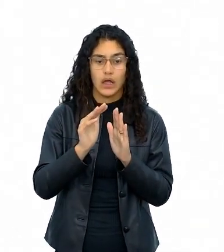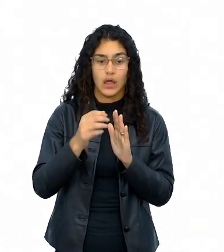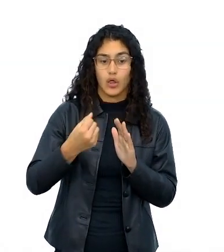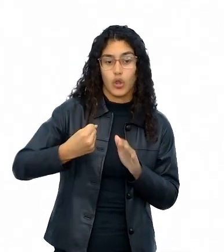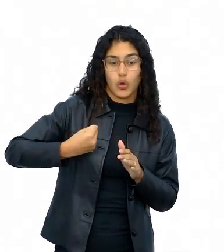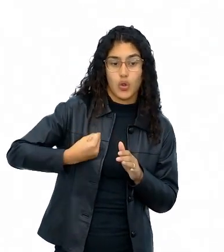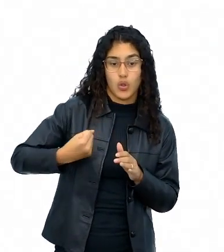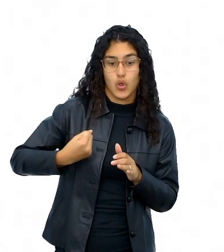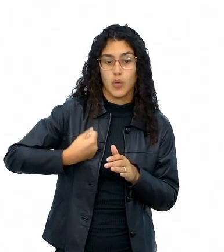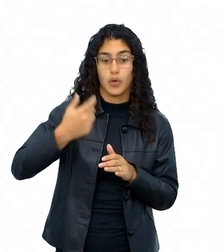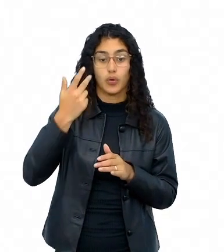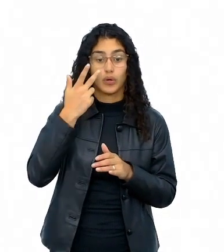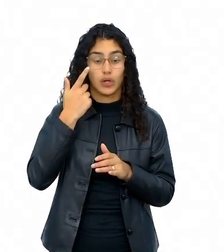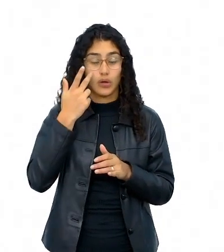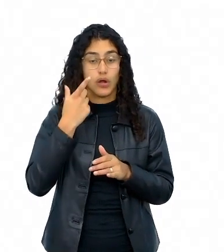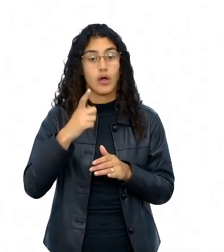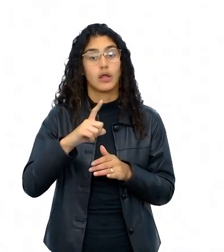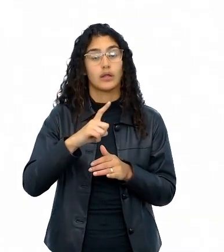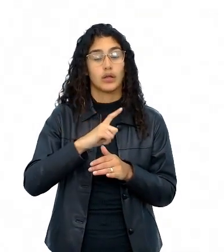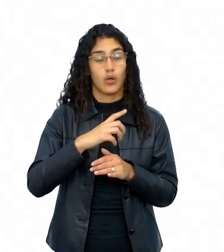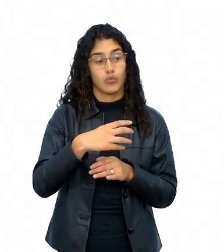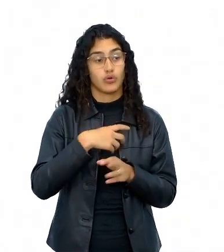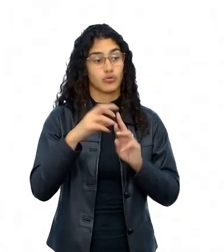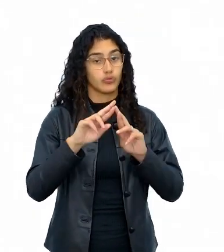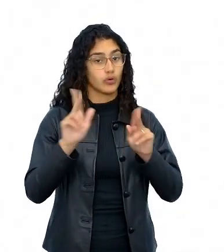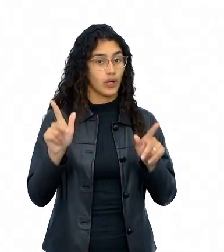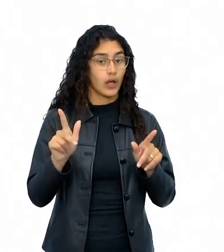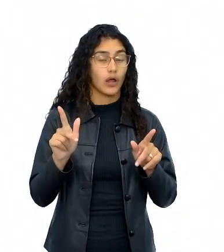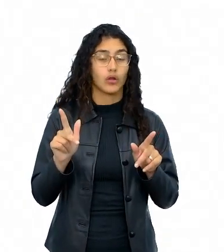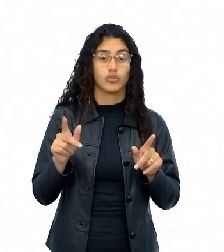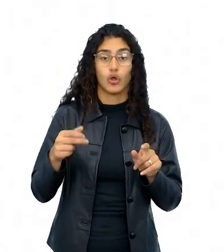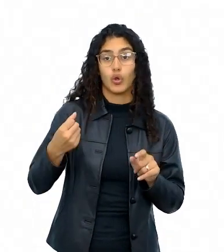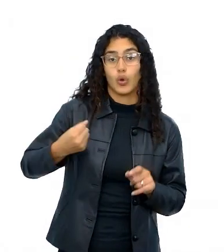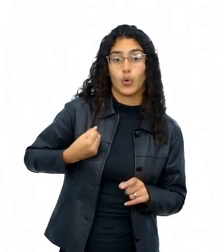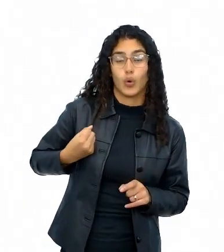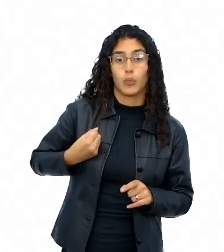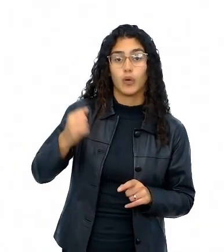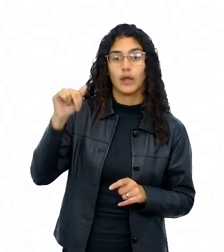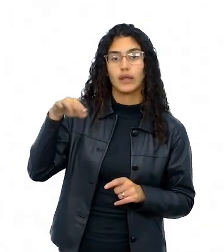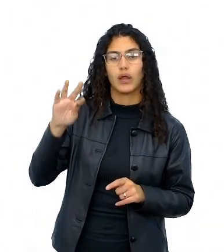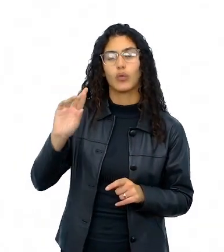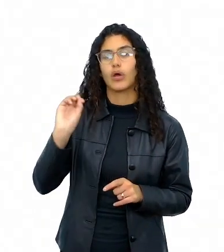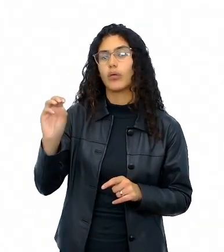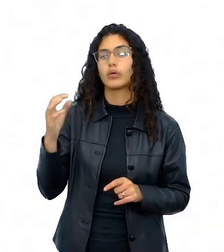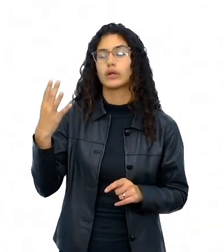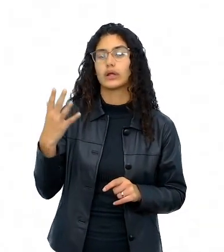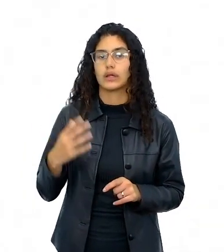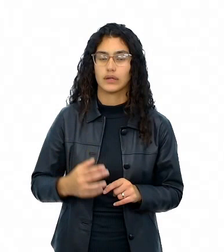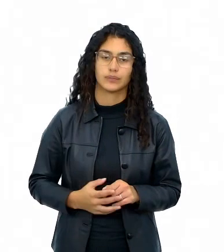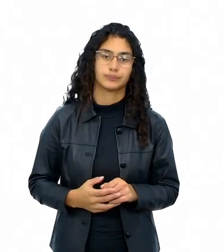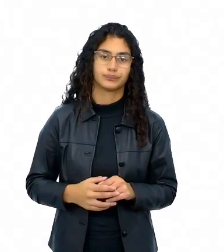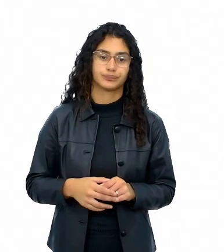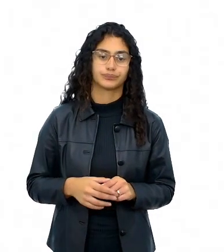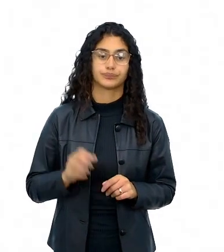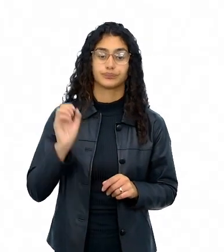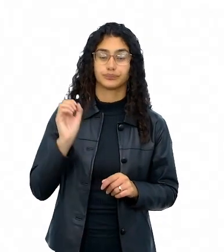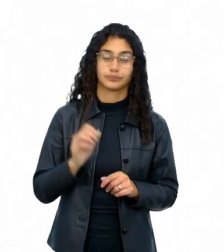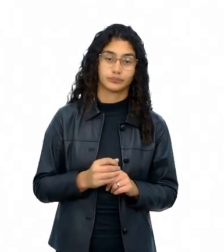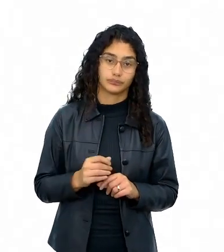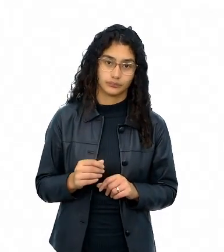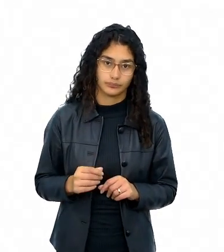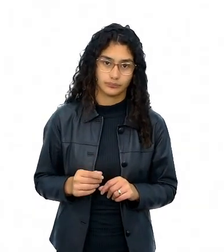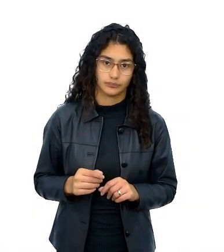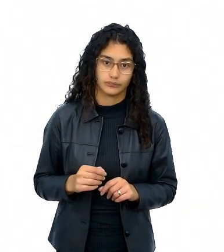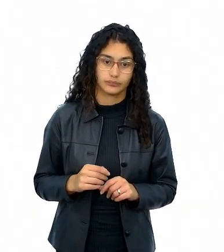números naturais tem uma conotação. Aqui nos números inteiros, o que vai acontecer? E aí, o que acontece